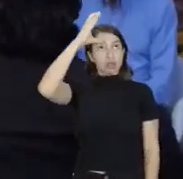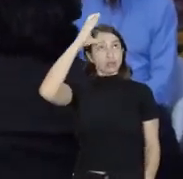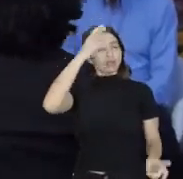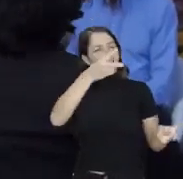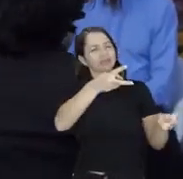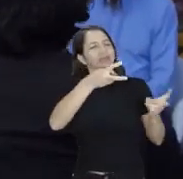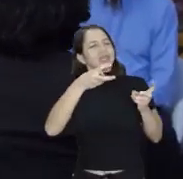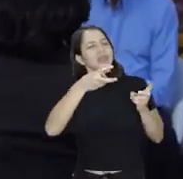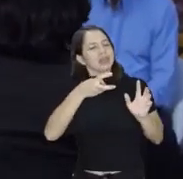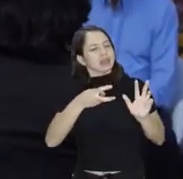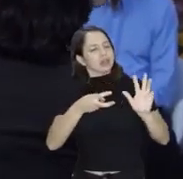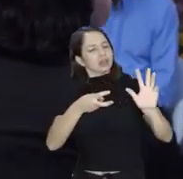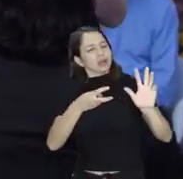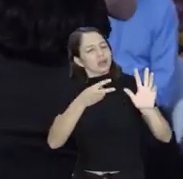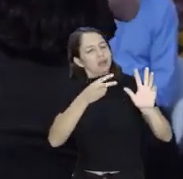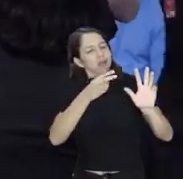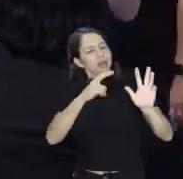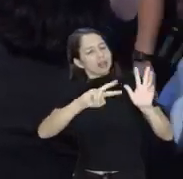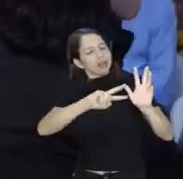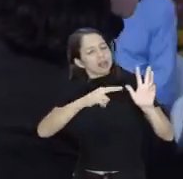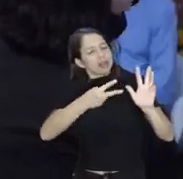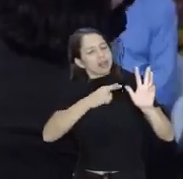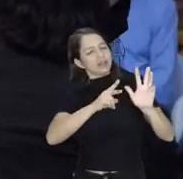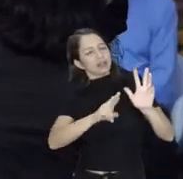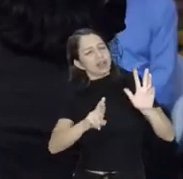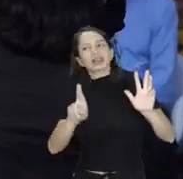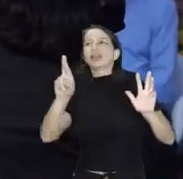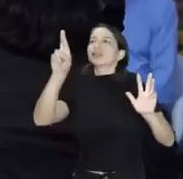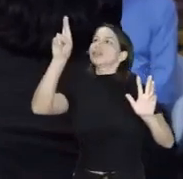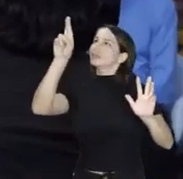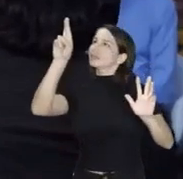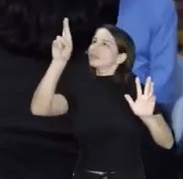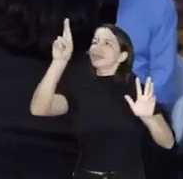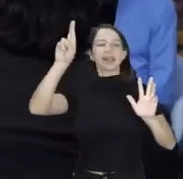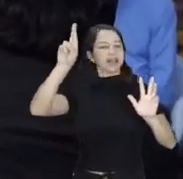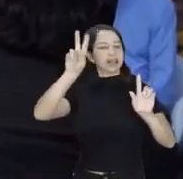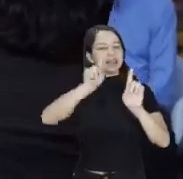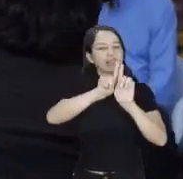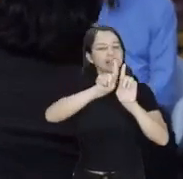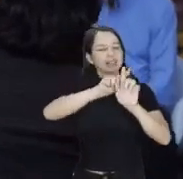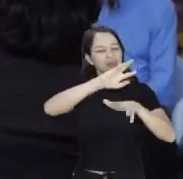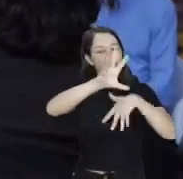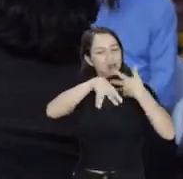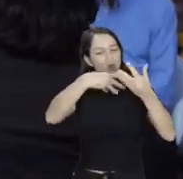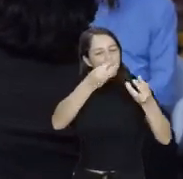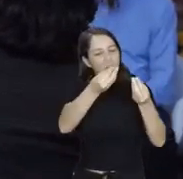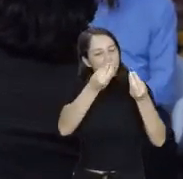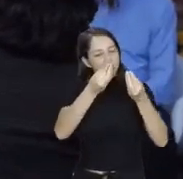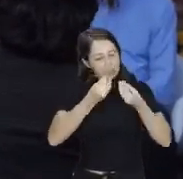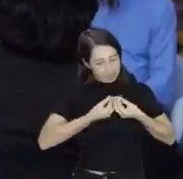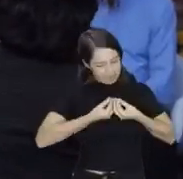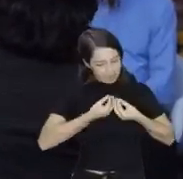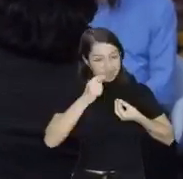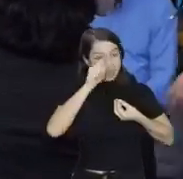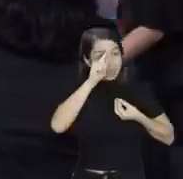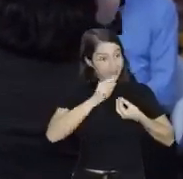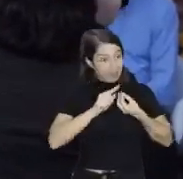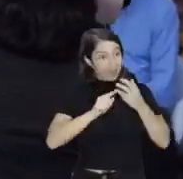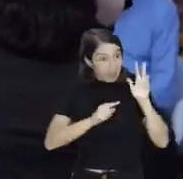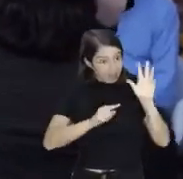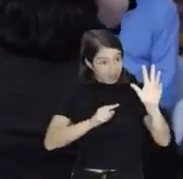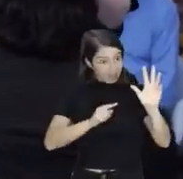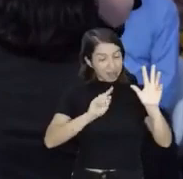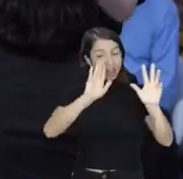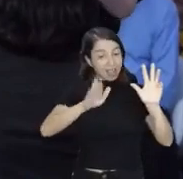ele é o presente ele é o prato na mesa ele é a